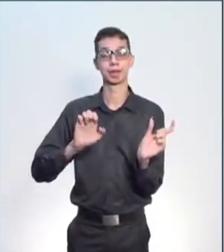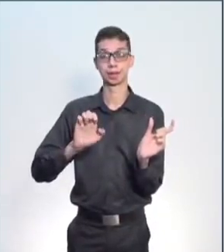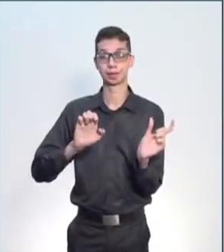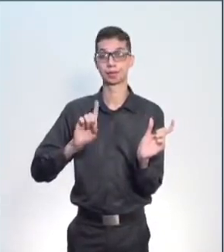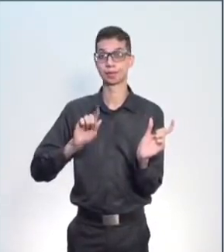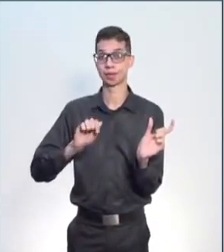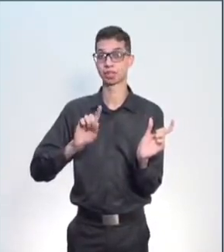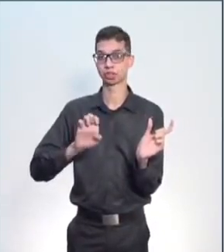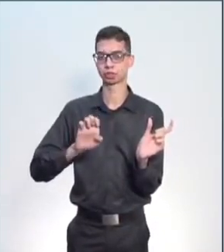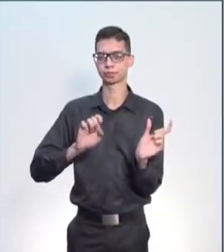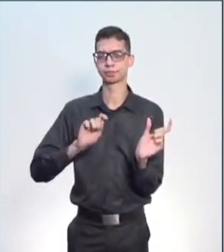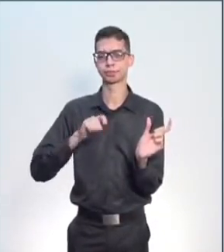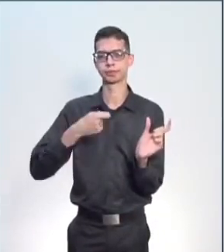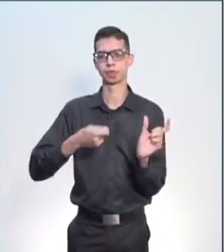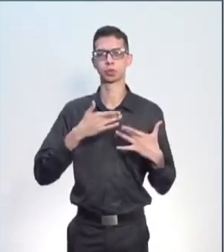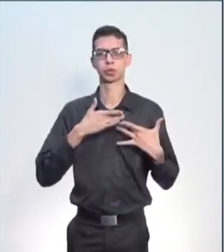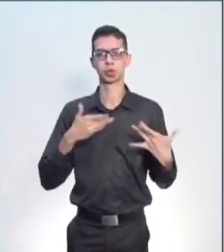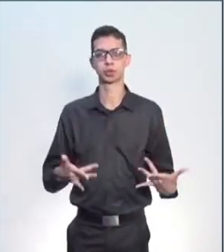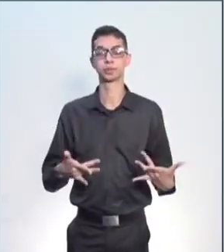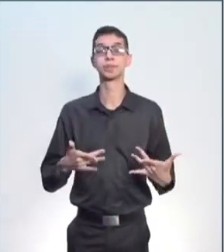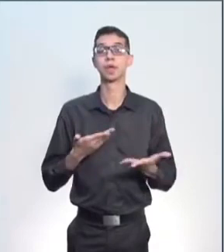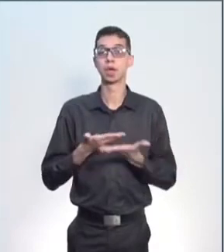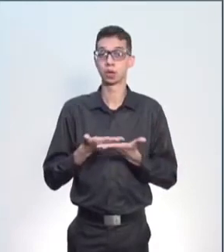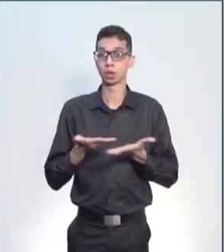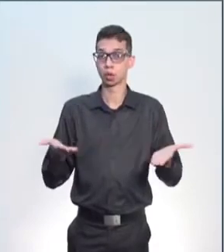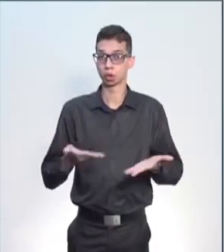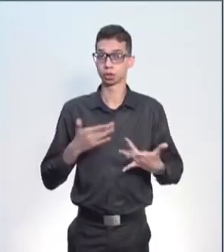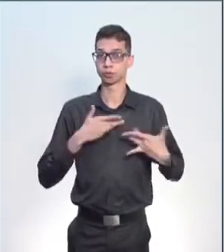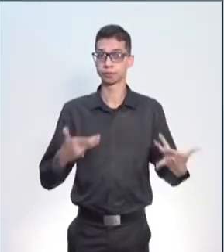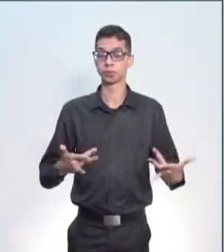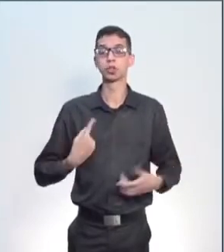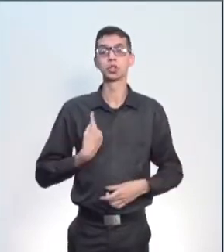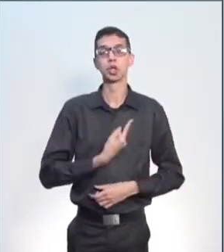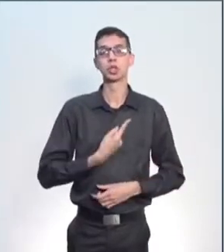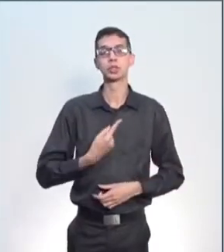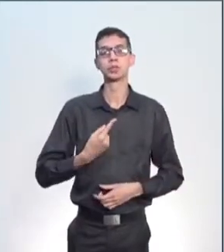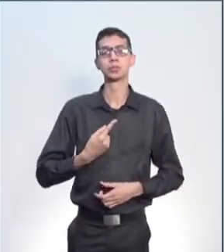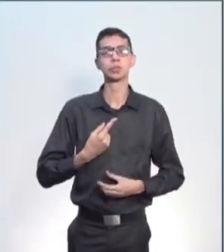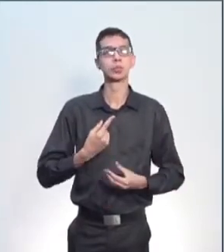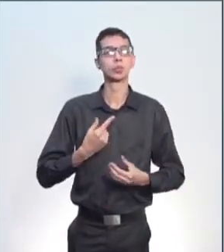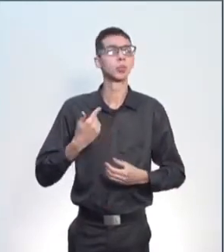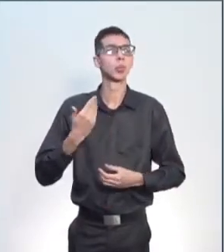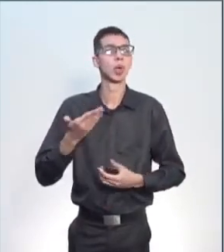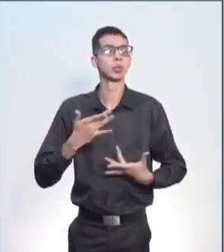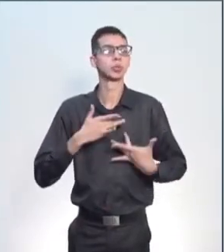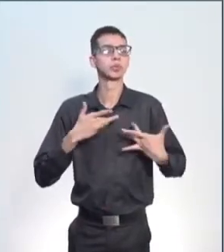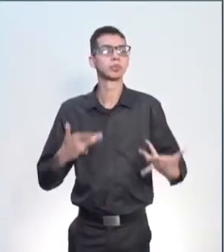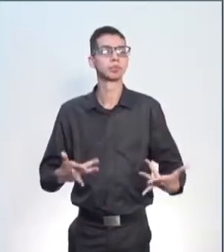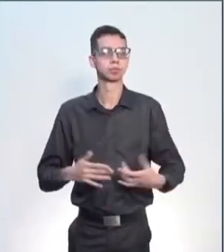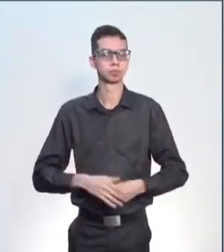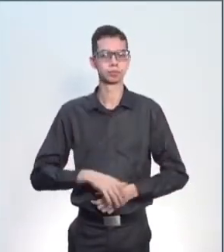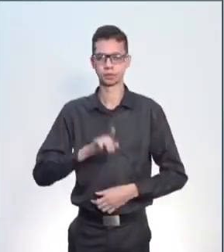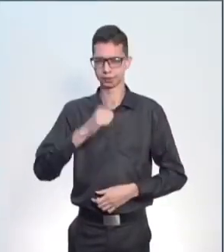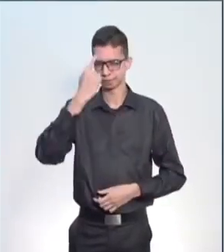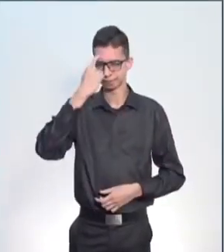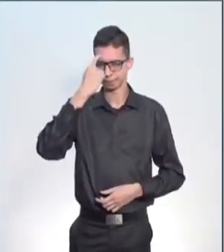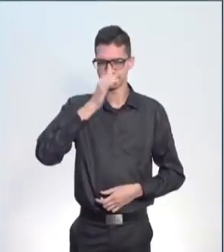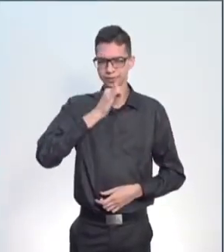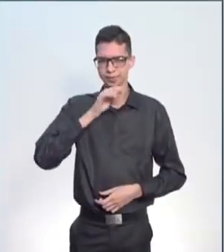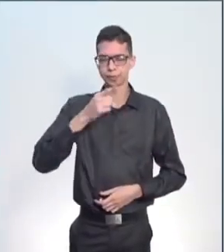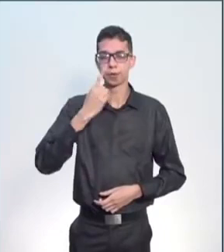fala sobre solidariedade. Em que momento nós utilizamos? Pensem um pouco, né? Quando vocês assistem lá o programa